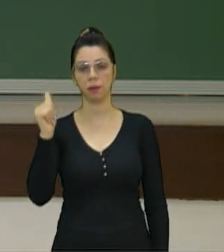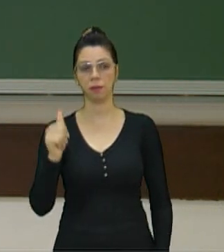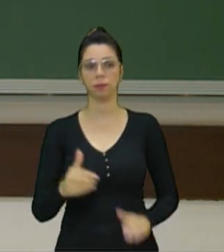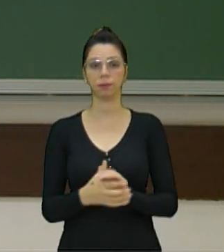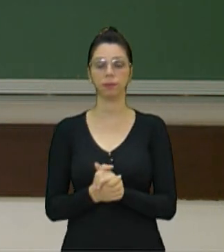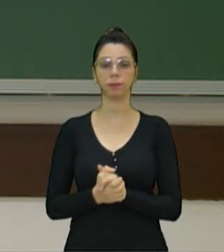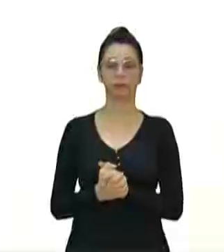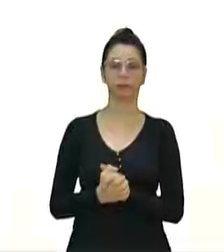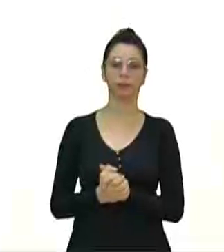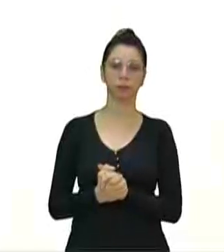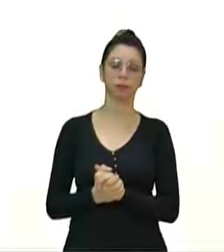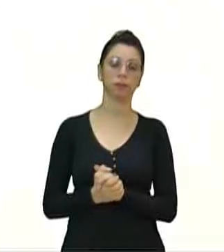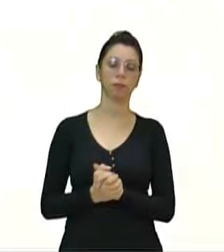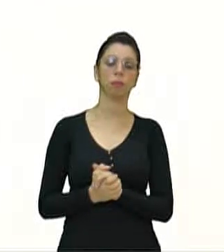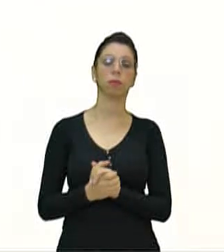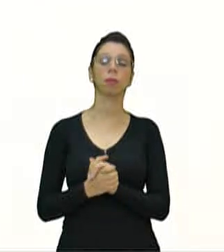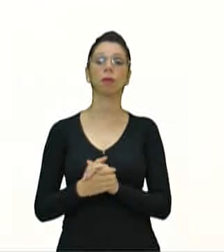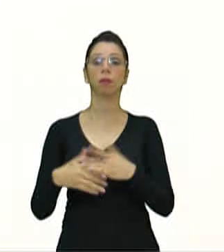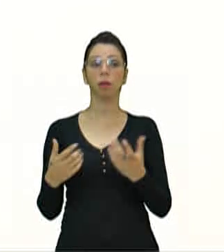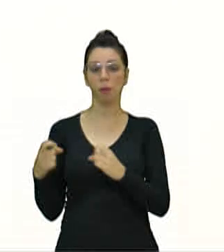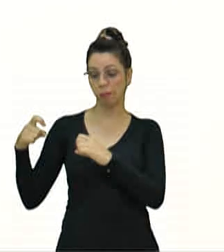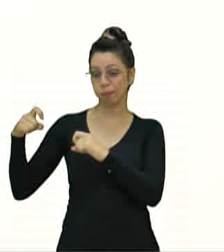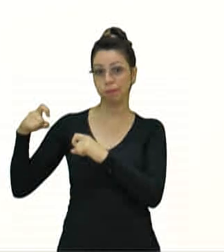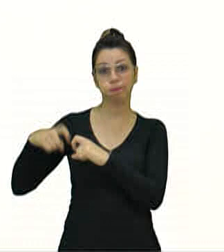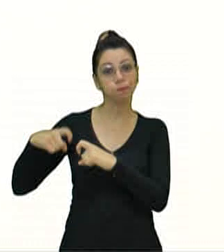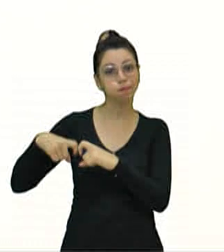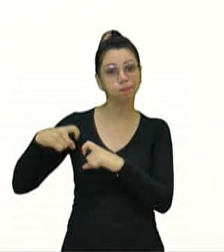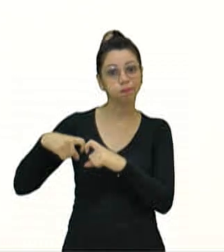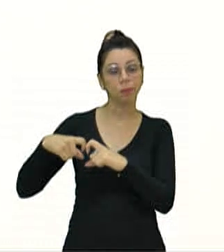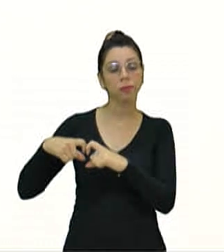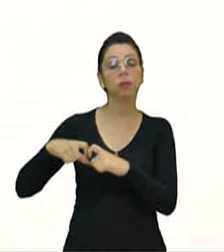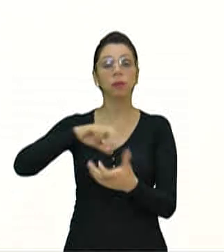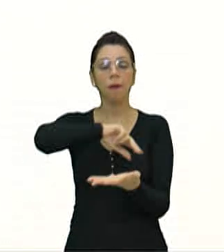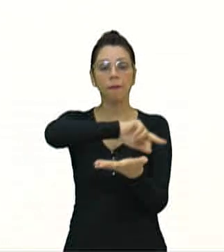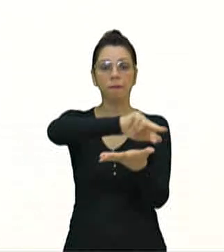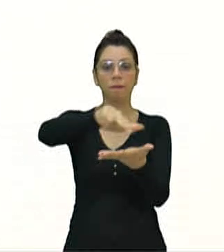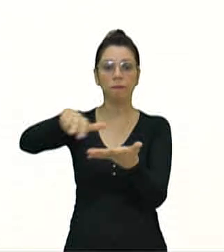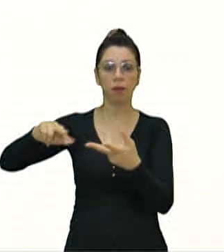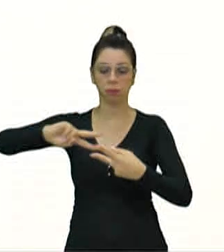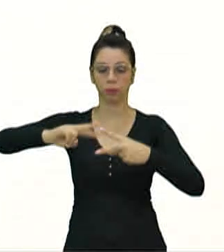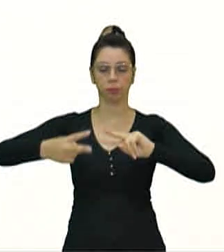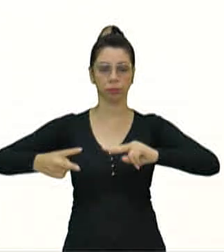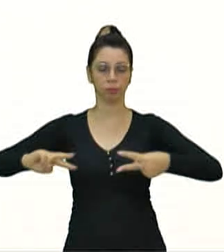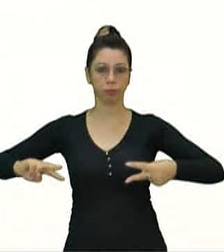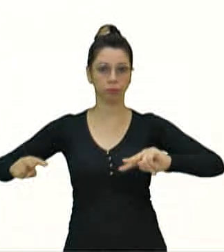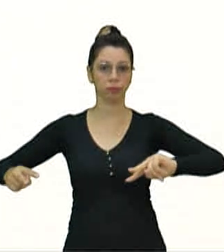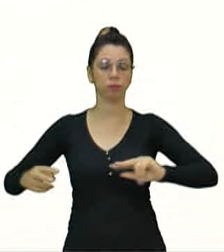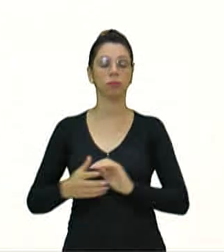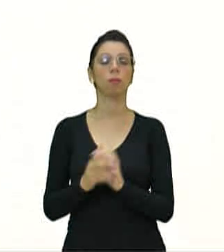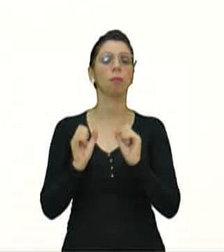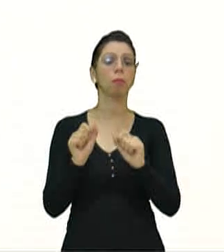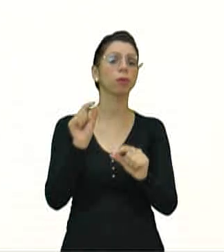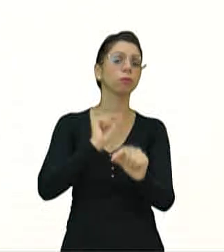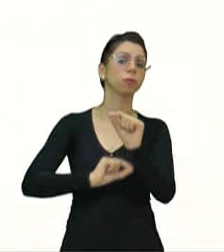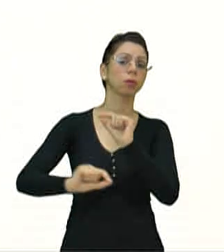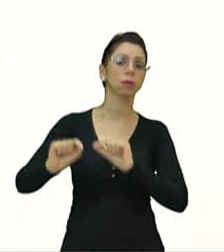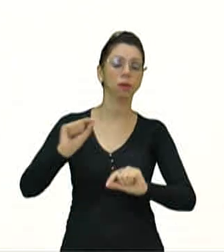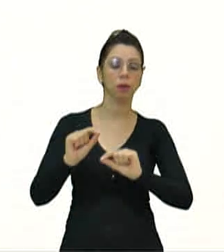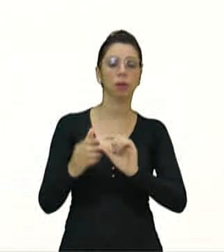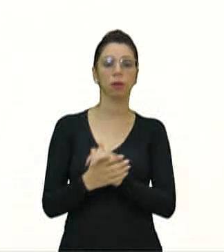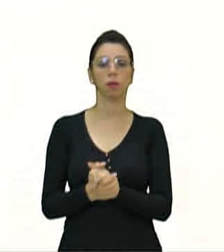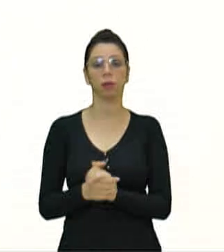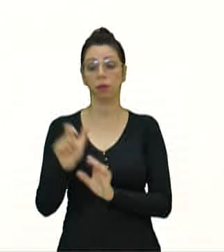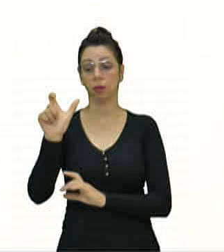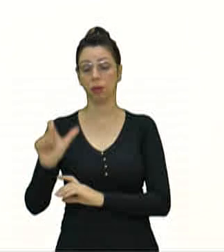Considerando a reprodução sexuada, que ela promove a variabilidade genética dos indivíduos, podemos dizer que os